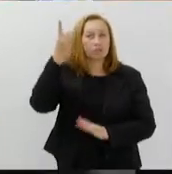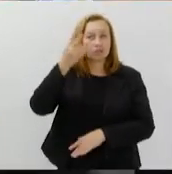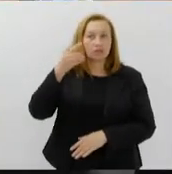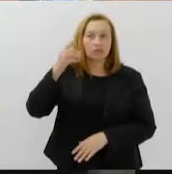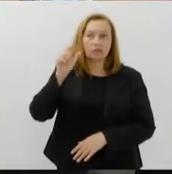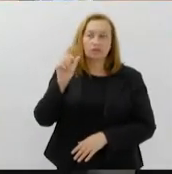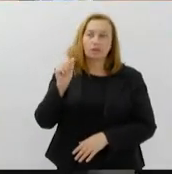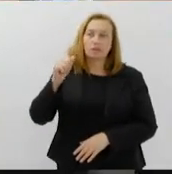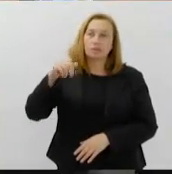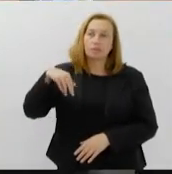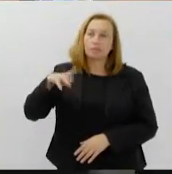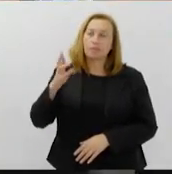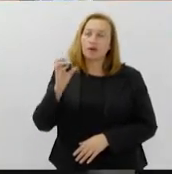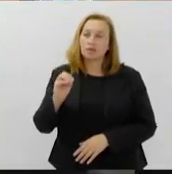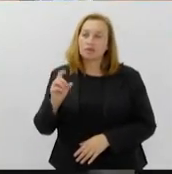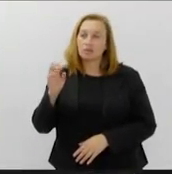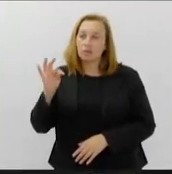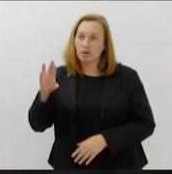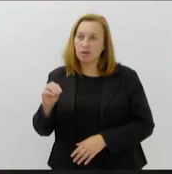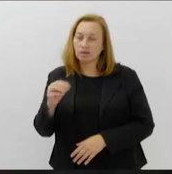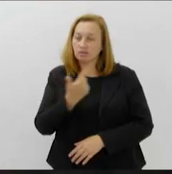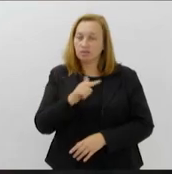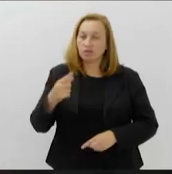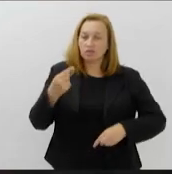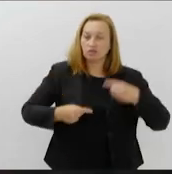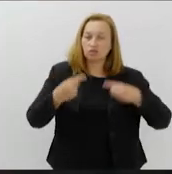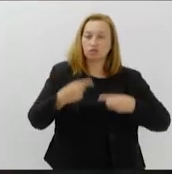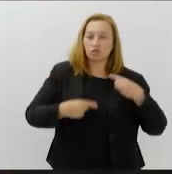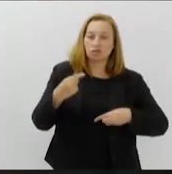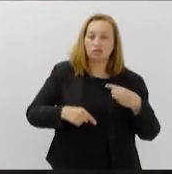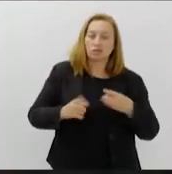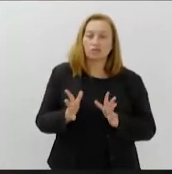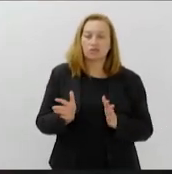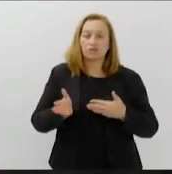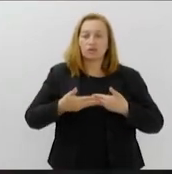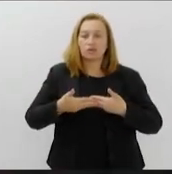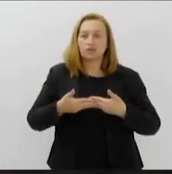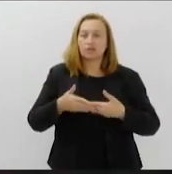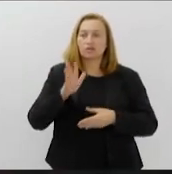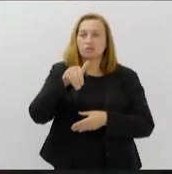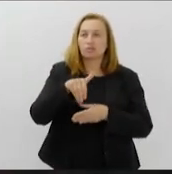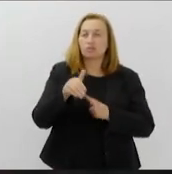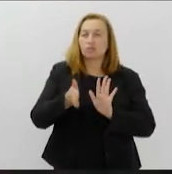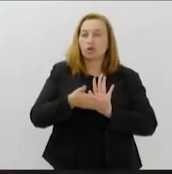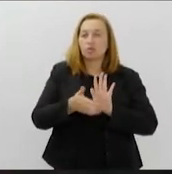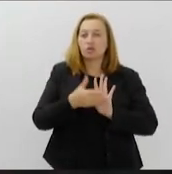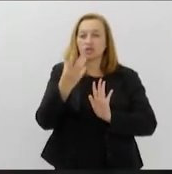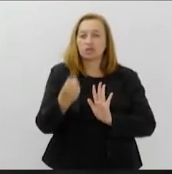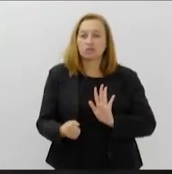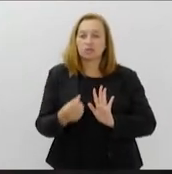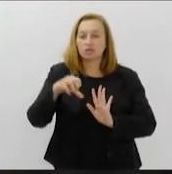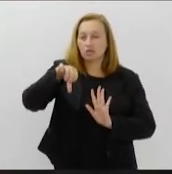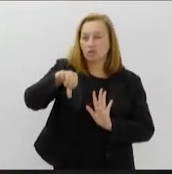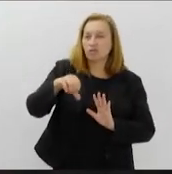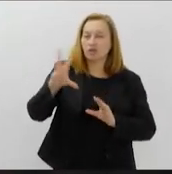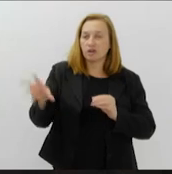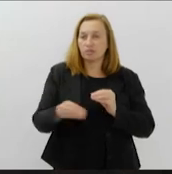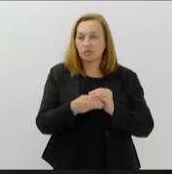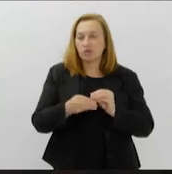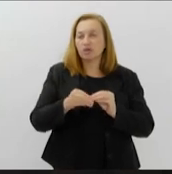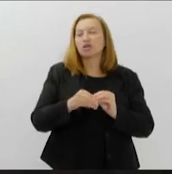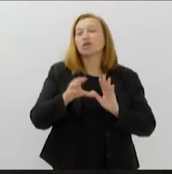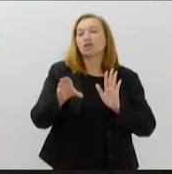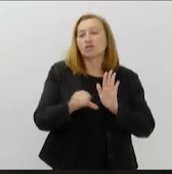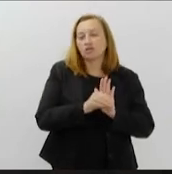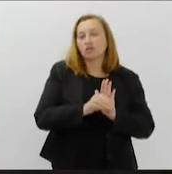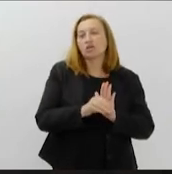eleitoralmente. Não havendo mais quem queira discutir, encerrada a discussão, a presente proposta recebeu 9 emendas e retorna às